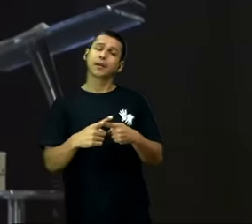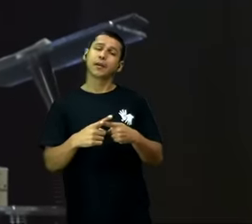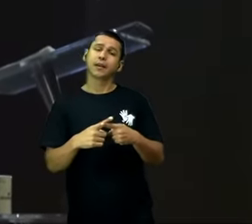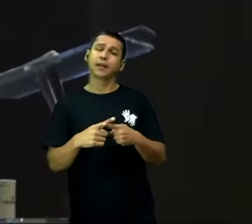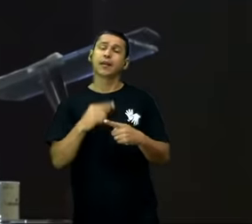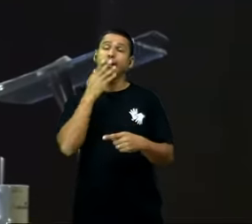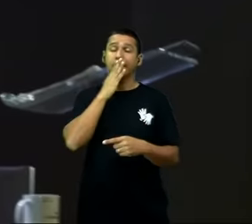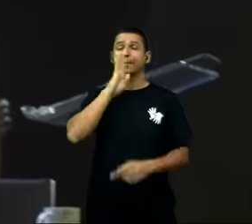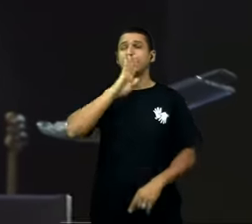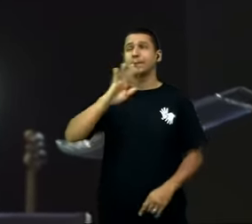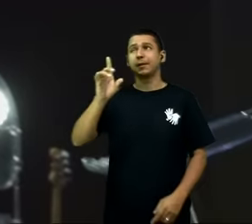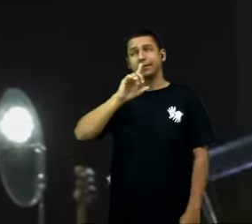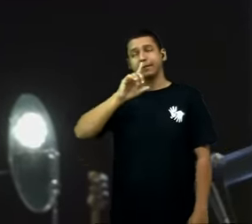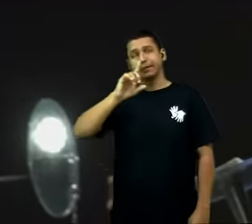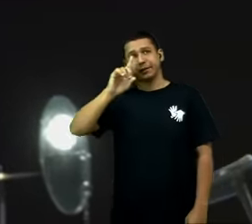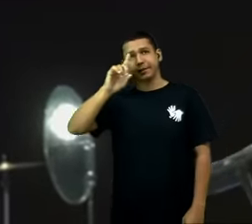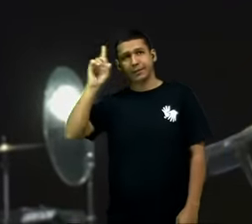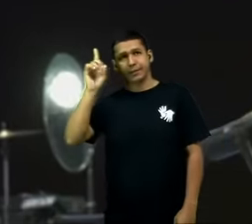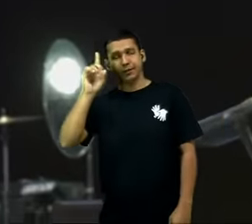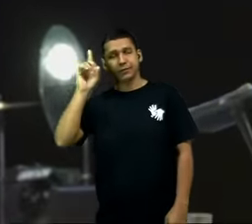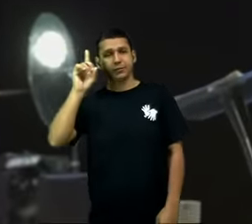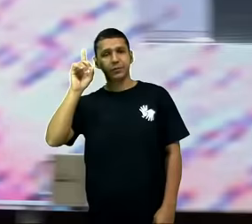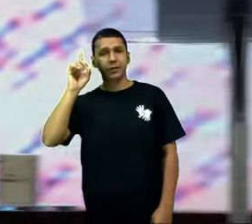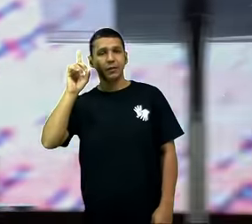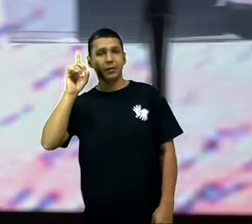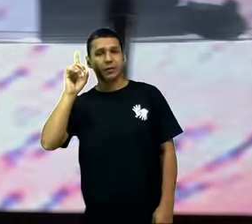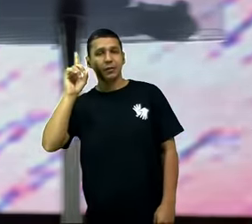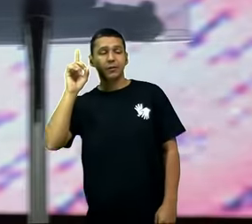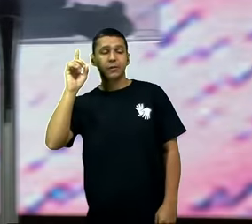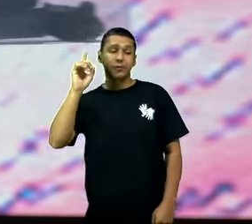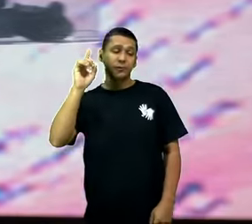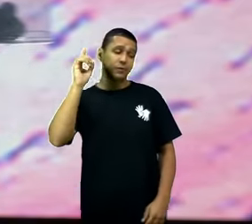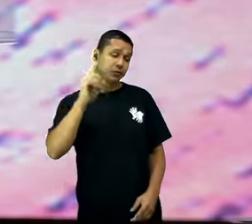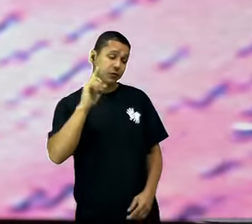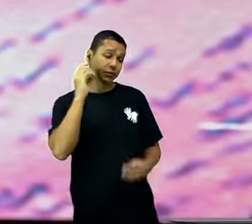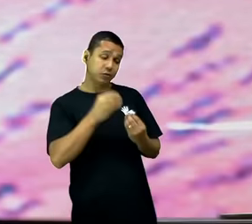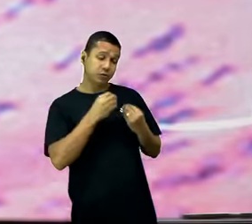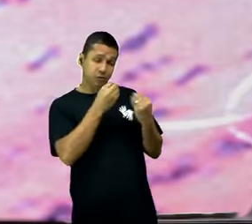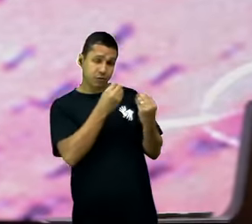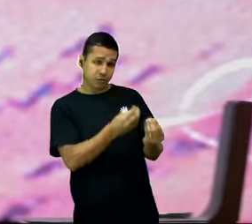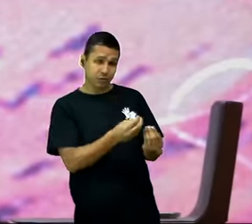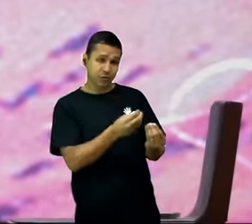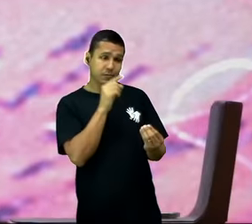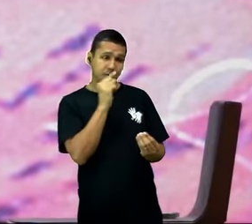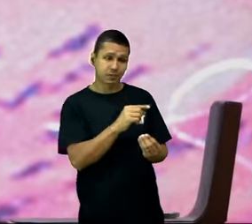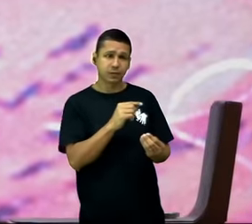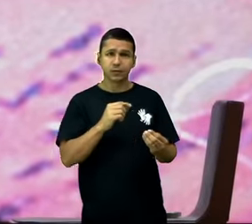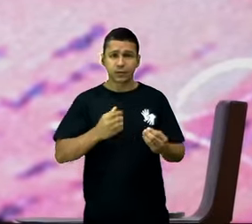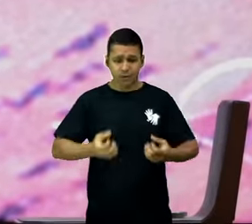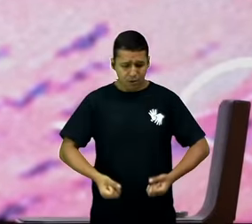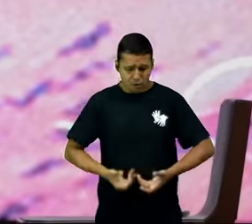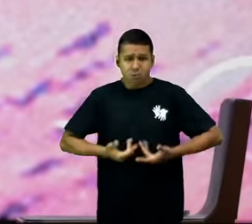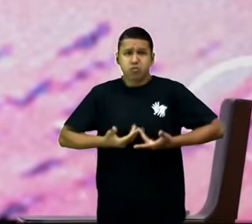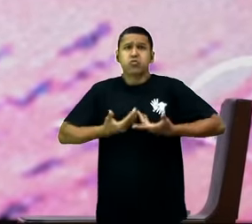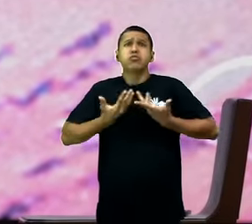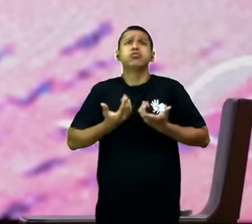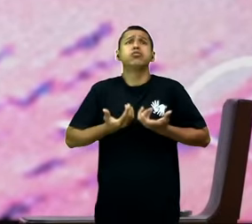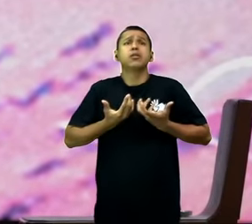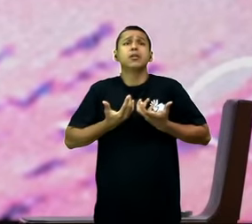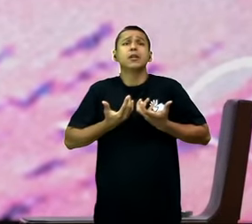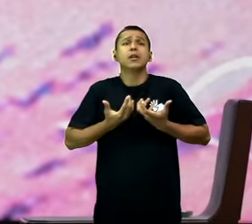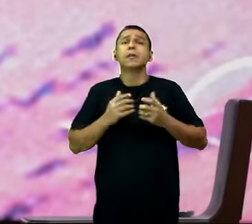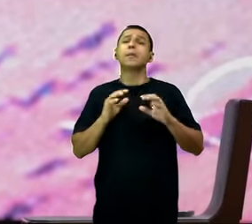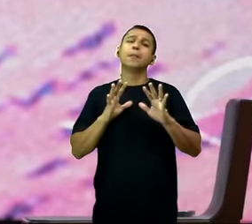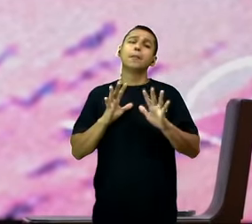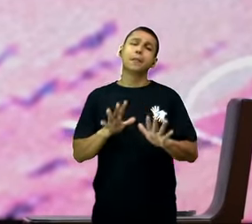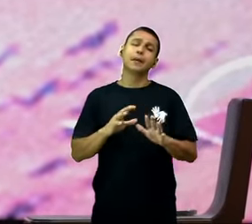invés de te incendiar para Deus, te distraiu. Você nem percebeu. Uma oportunidade de negócio que você tanto sonhava,